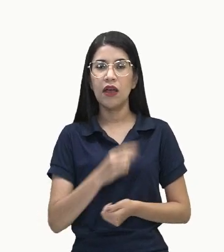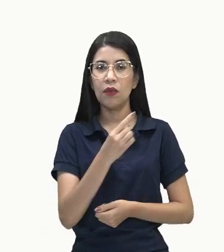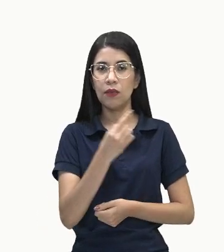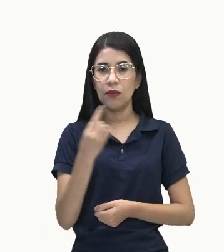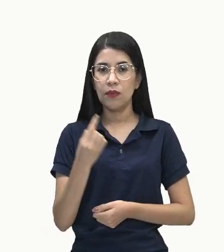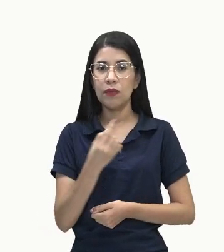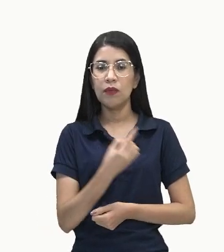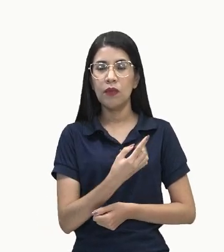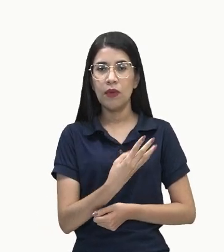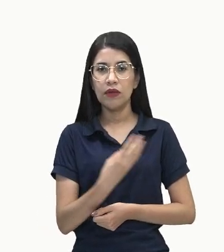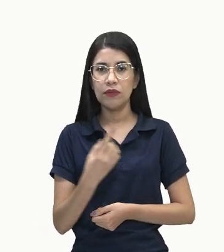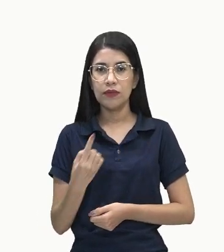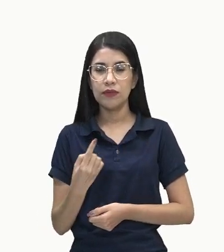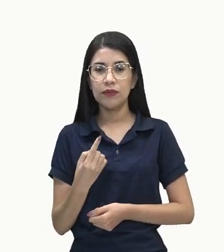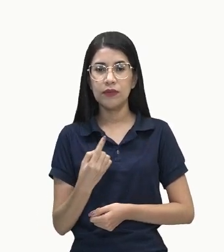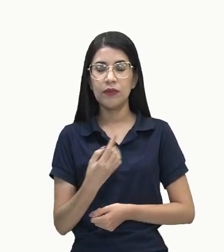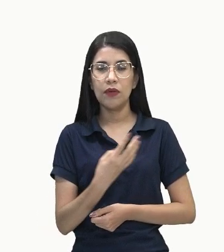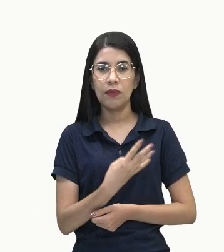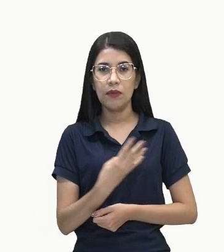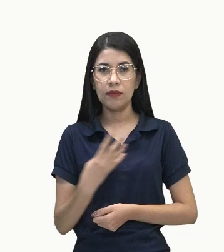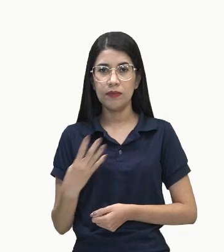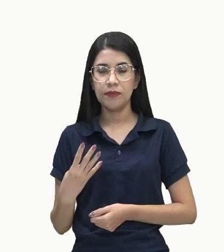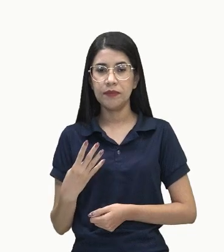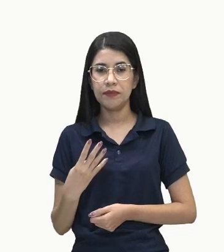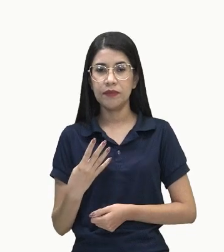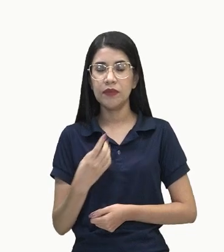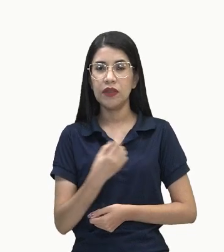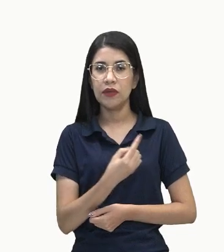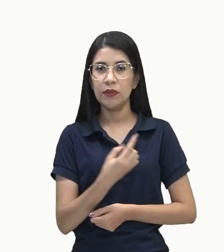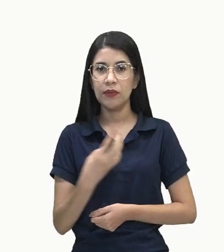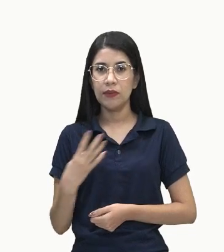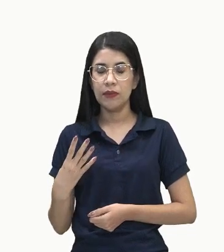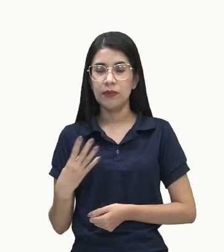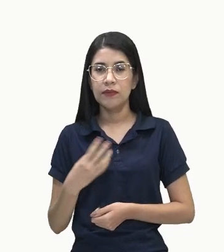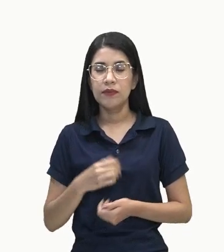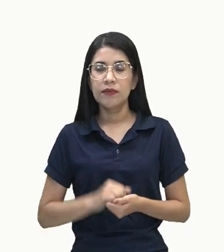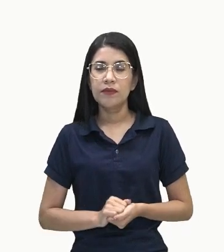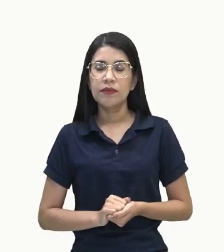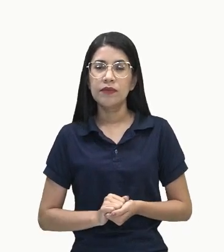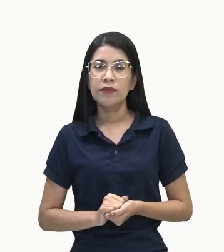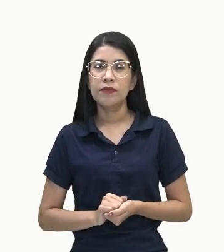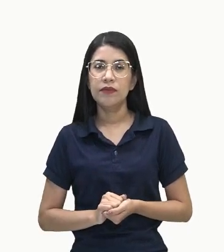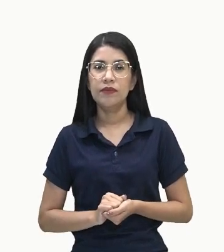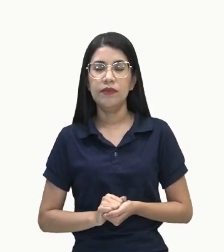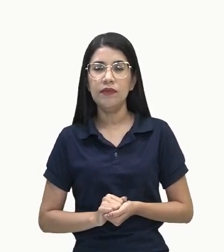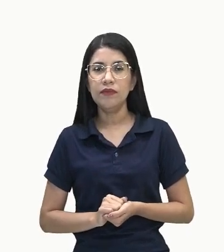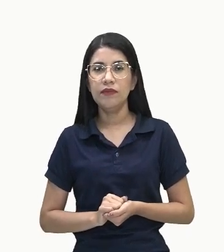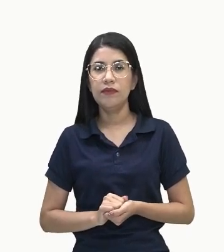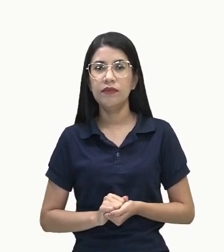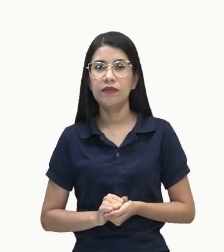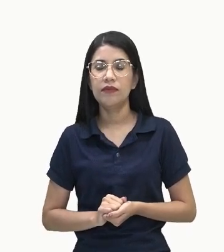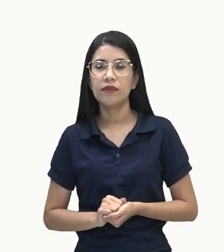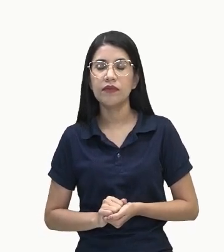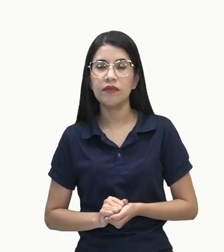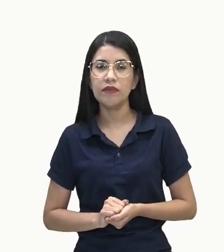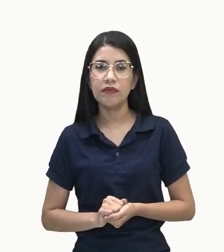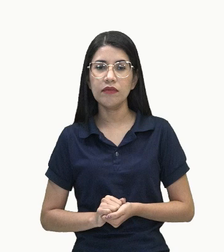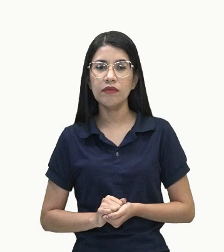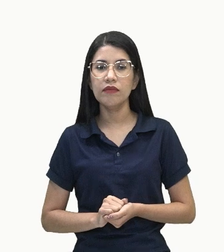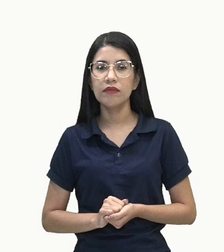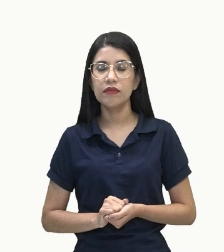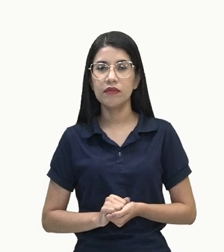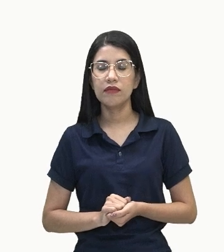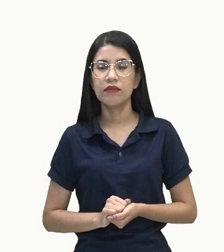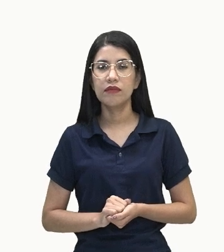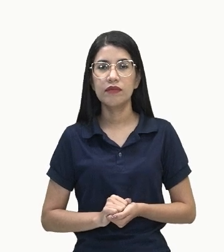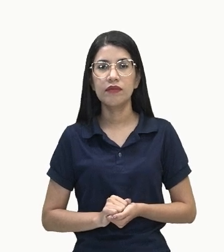B de coordenadas 4 e 1, o ponto C de coordenadas 4 e 4 e o ponto D de coordenadas 1